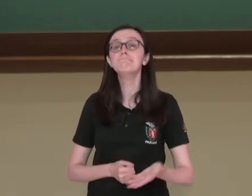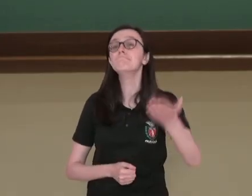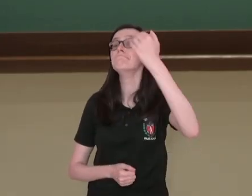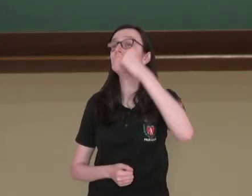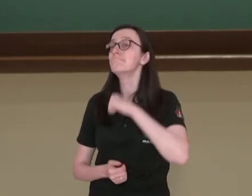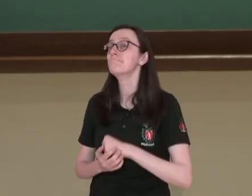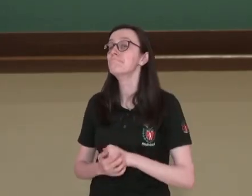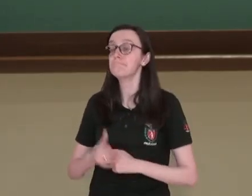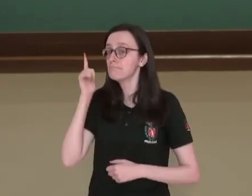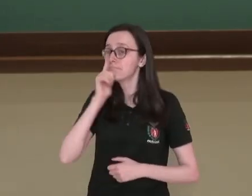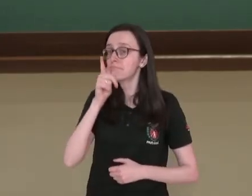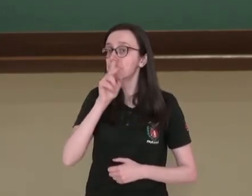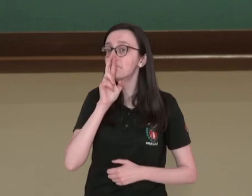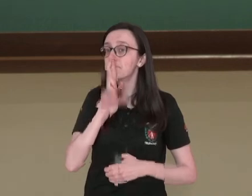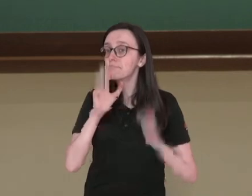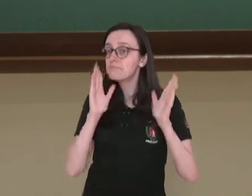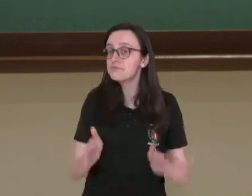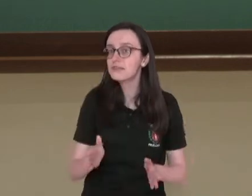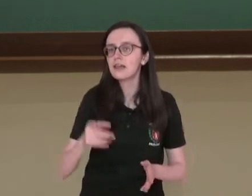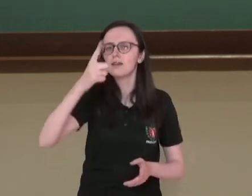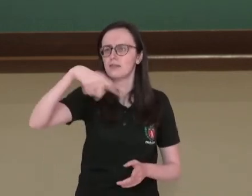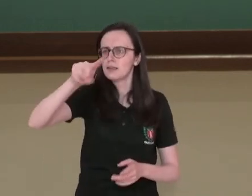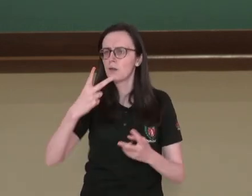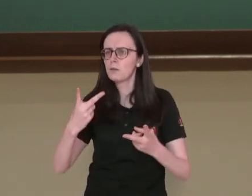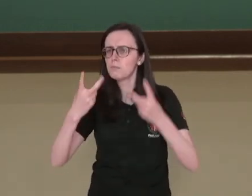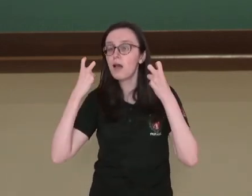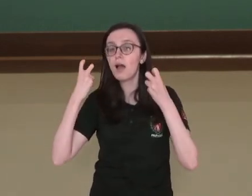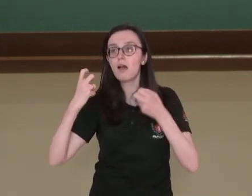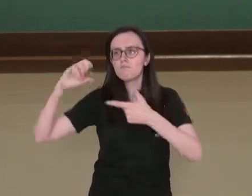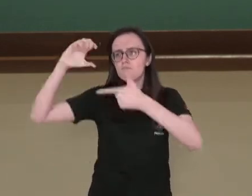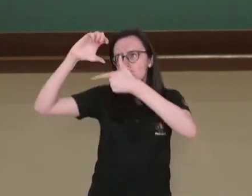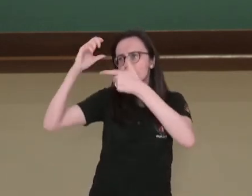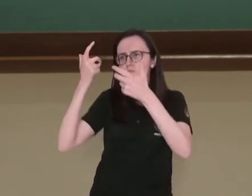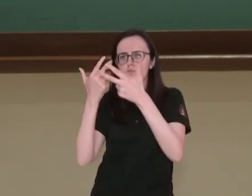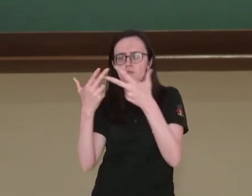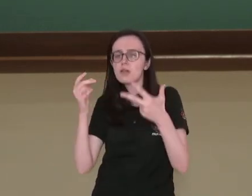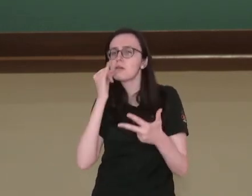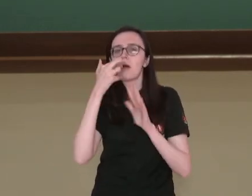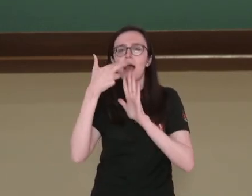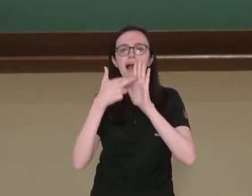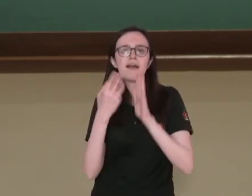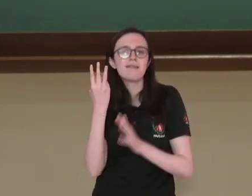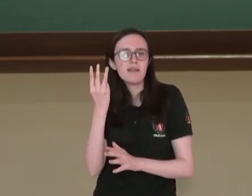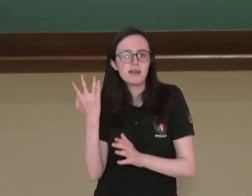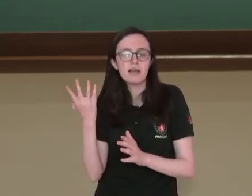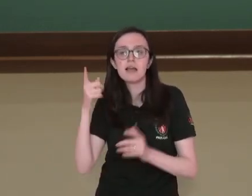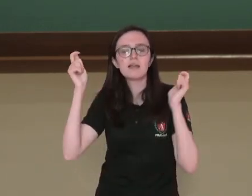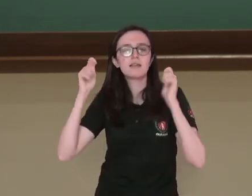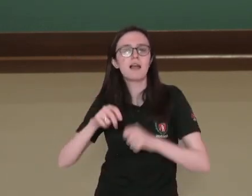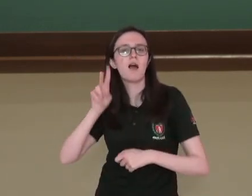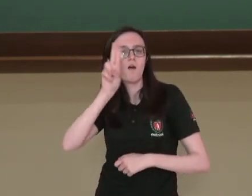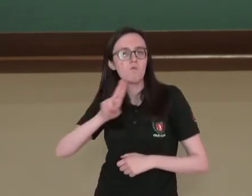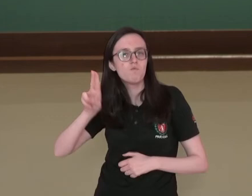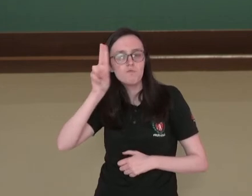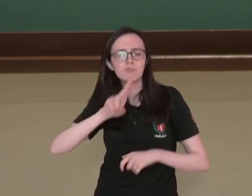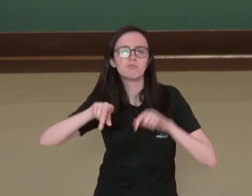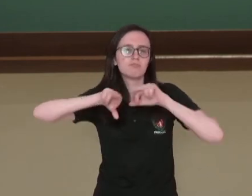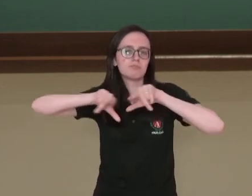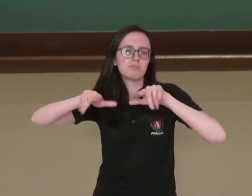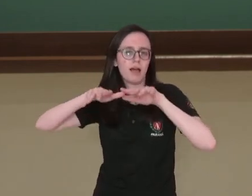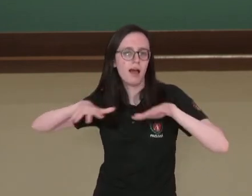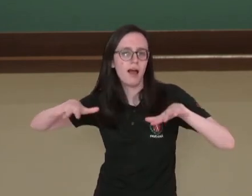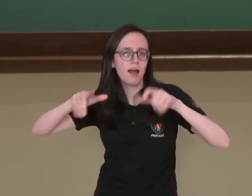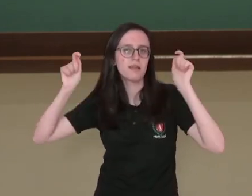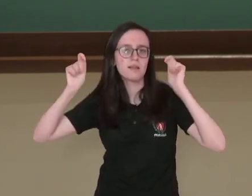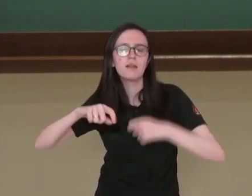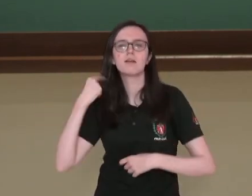Então, pessoal, conseguiram resolver? Vocês viram que problemas como regra de 3 podem ser utilizados em várias áreas. Aqui